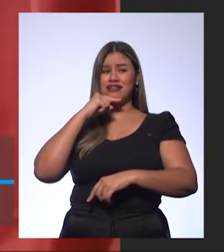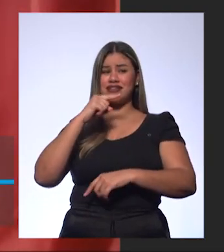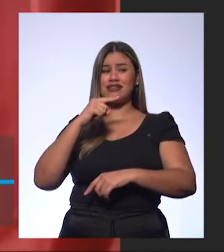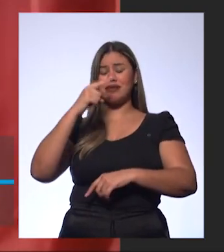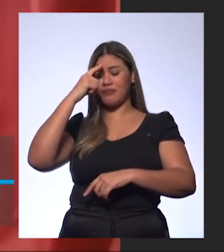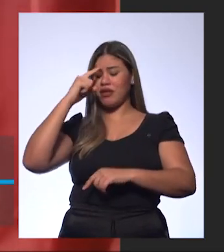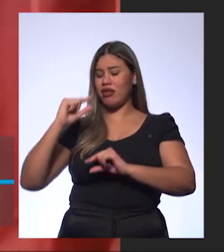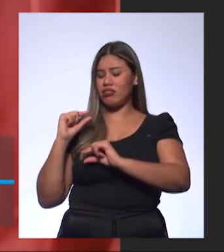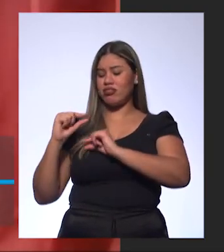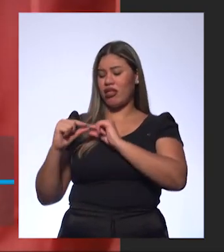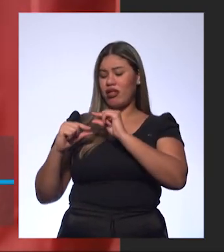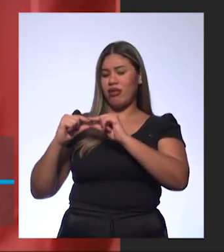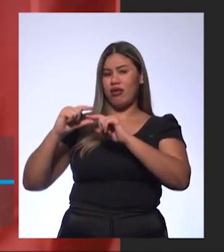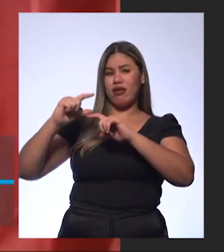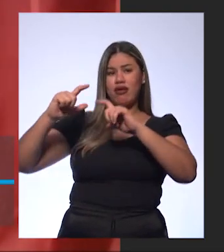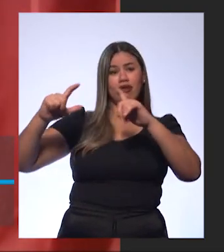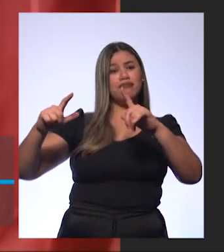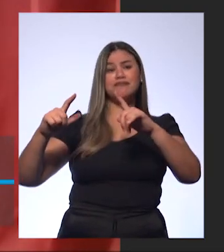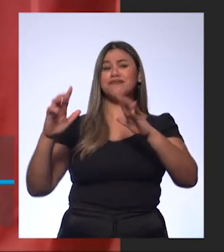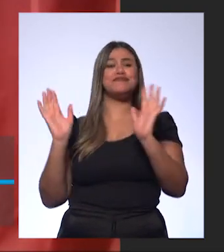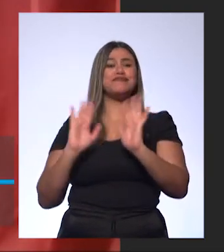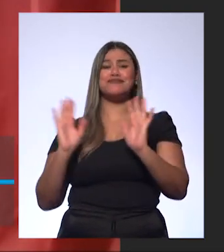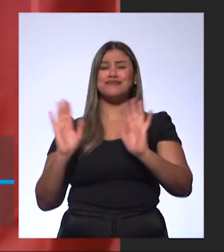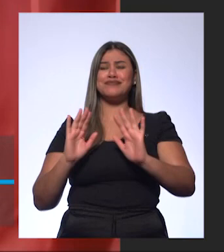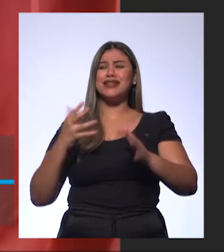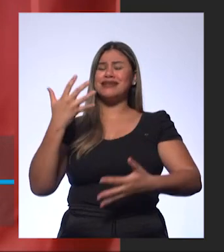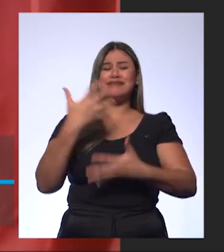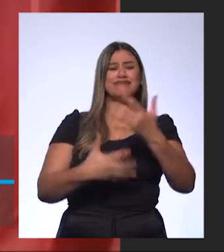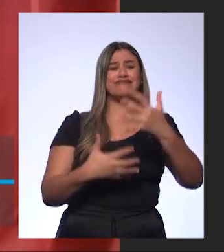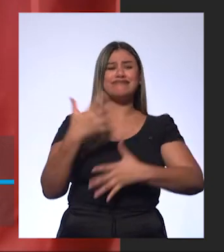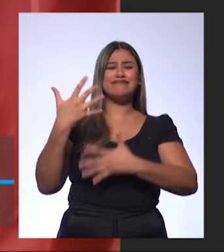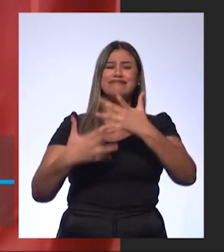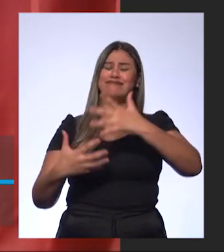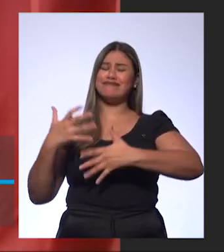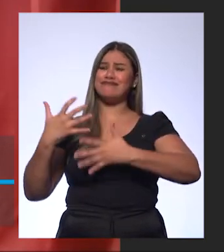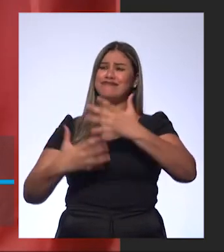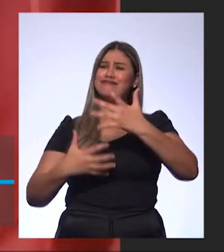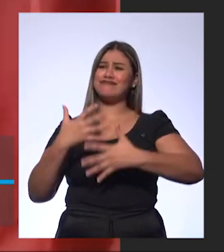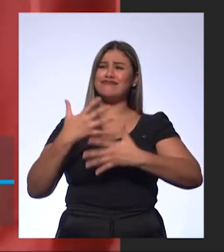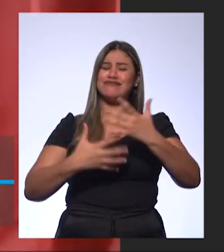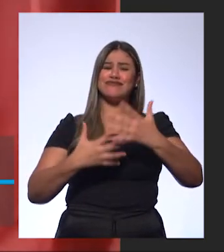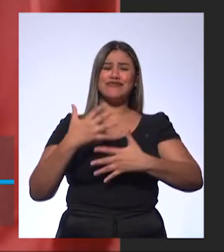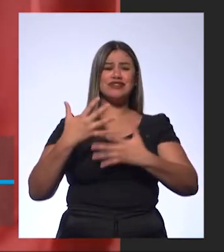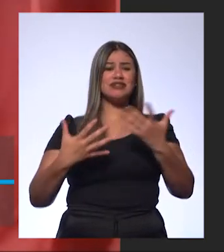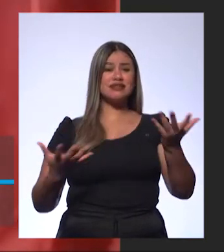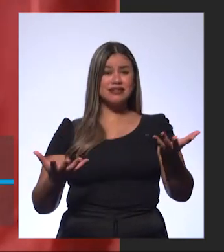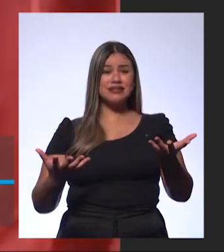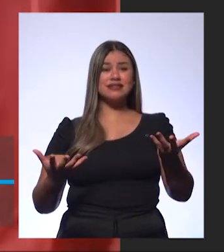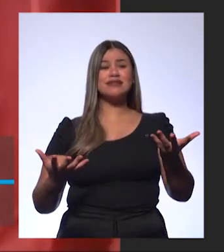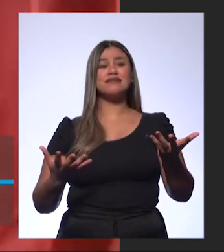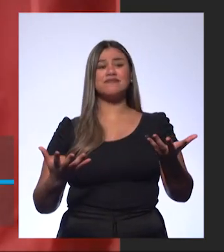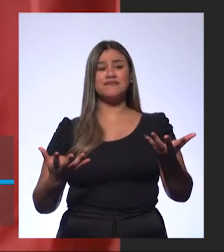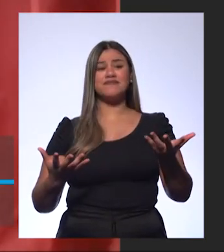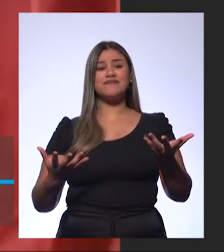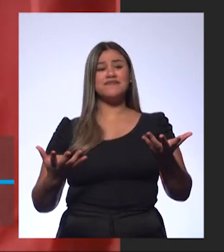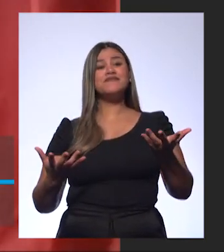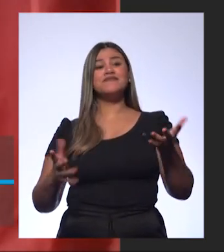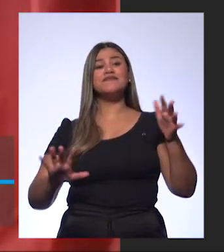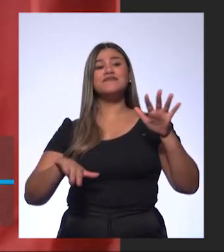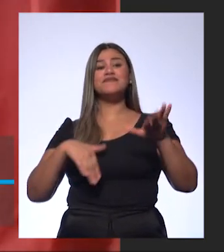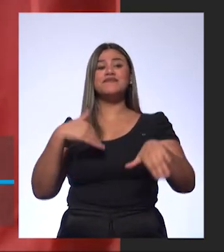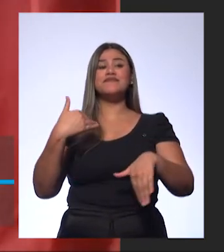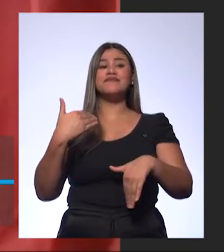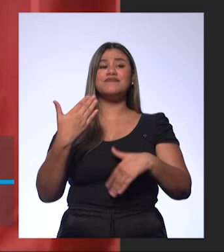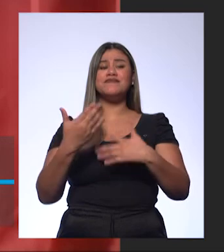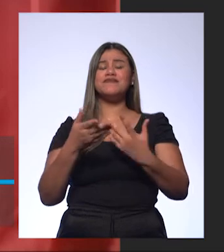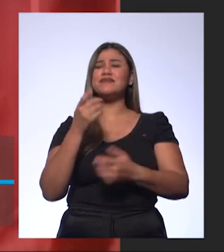para ir crescendo. Eu acabei me perdendo nessa ideia que eu tinha pensado. E a